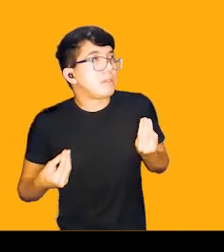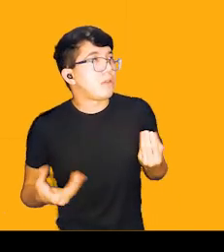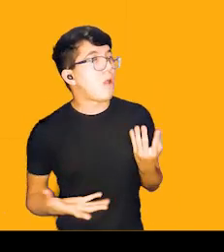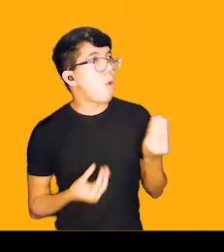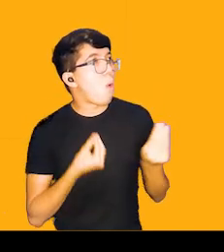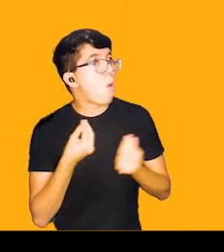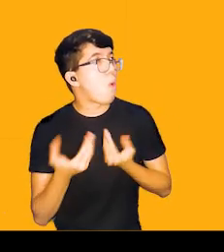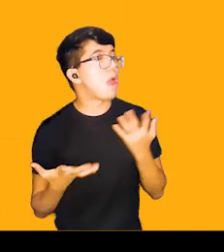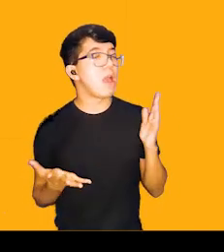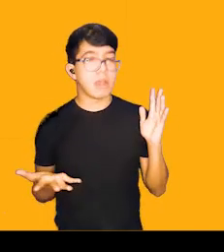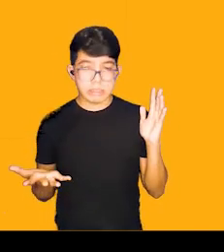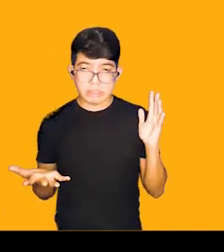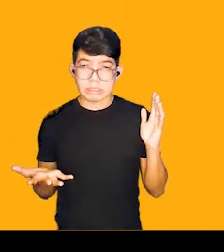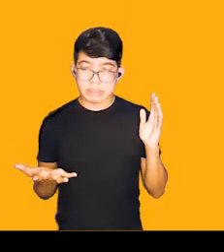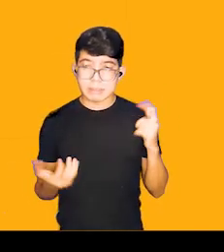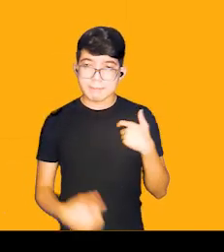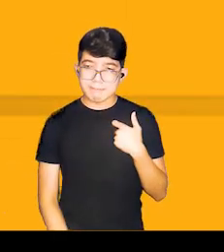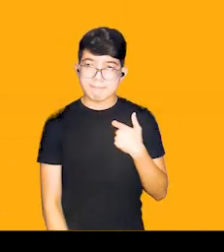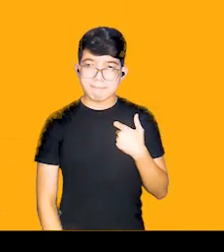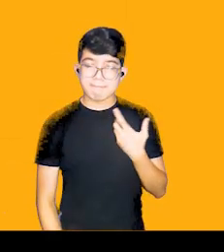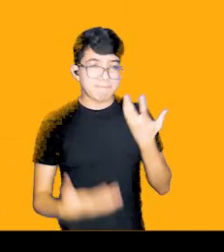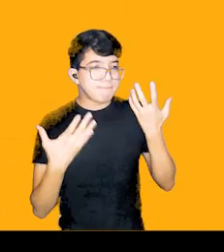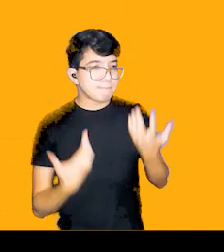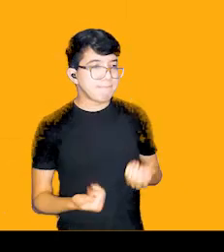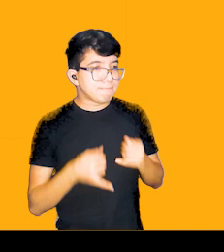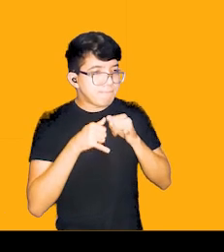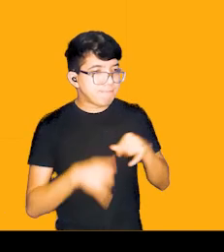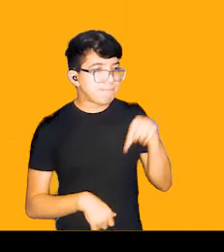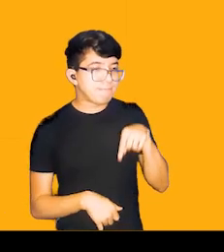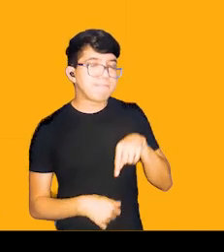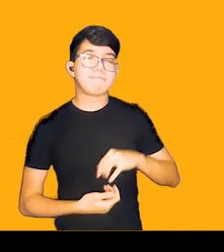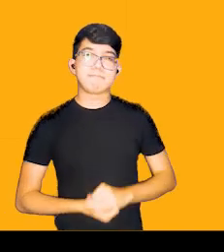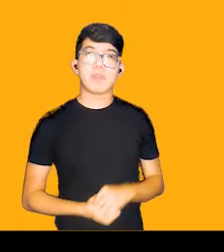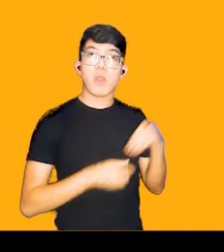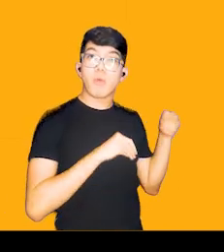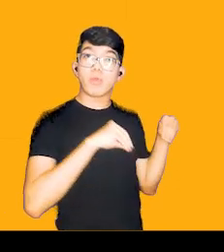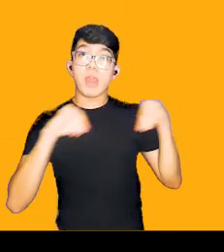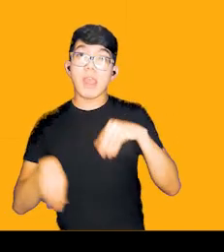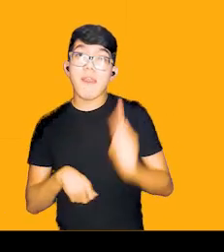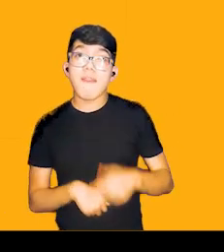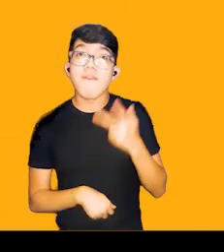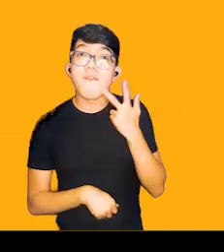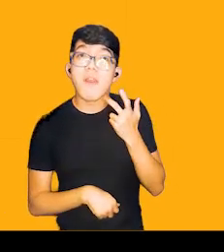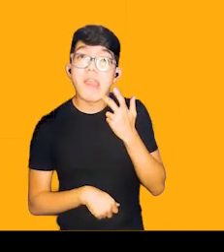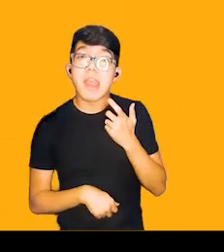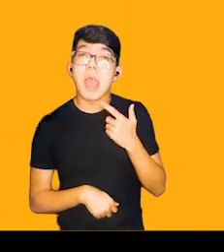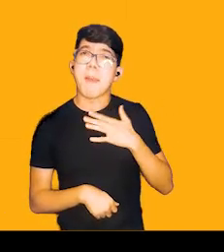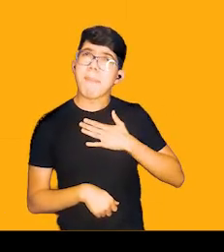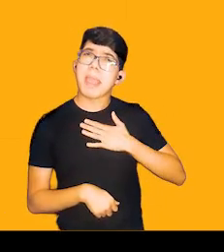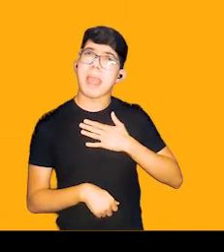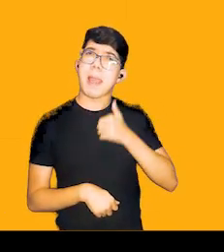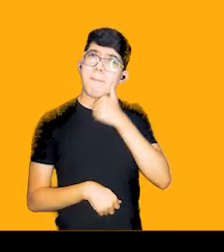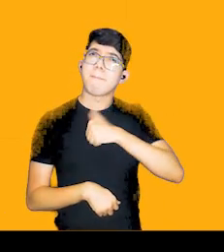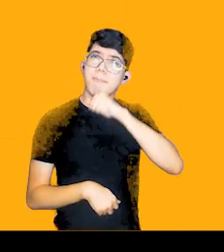bastante, né? E fortaleceu a vontade de ficar aqui. Eu vim para Fortaleza porque minha mãe nasceu aqui, né? Então, eu